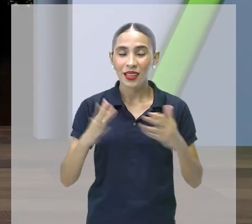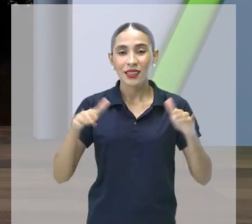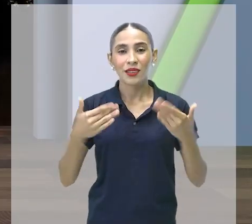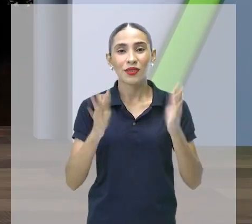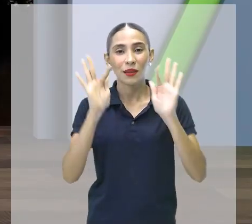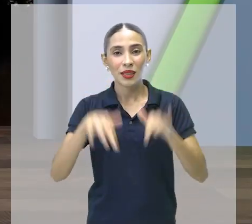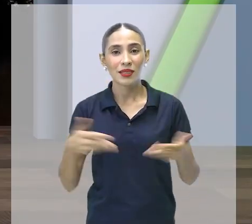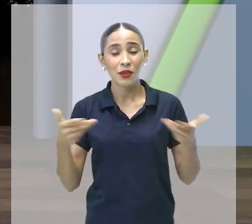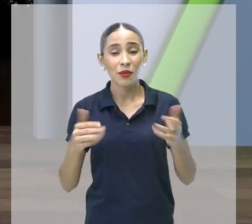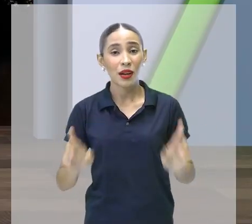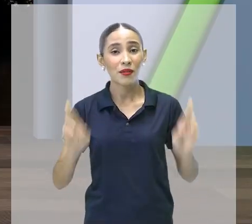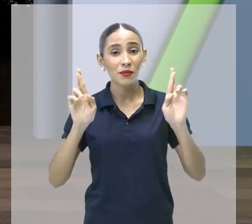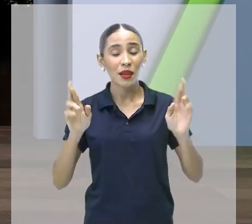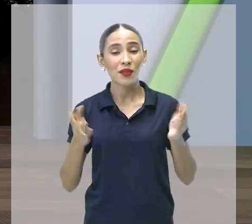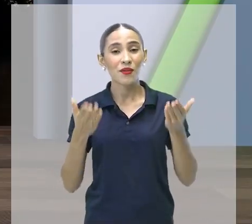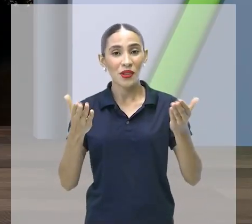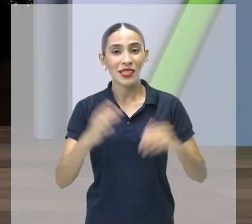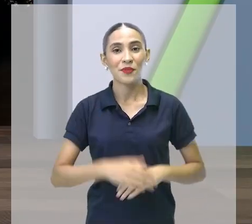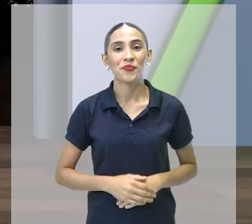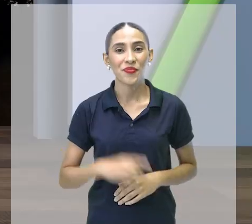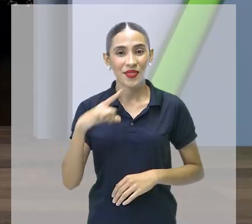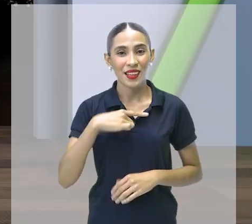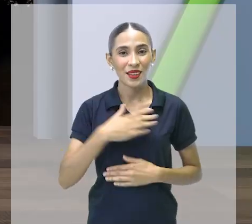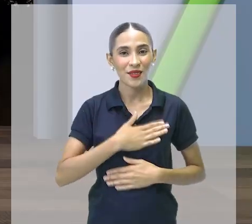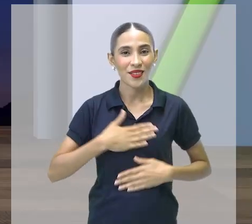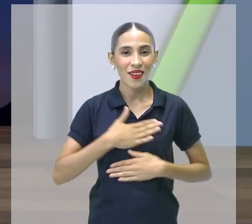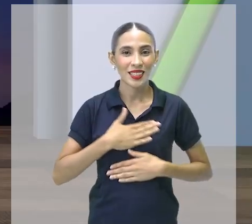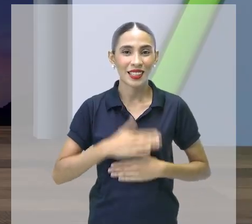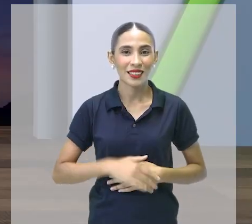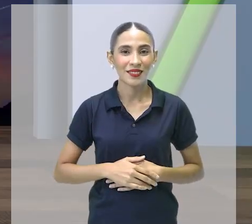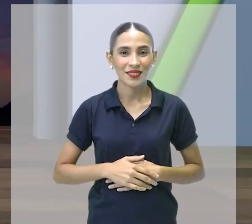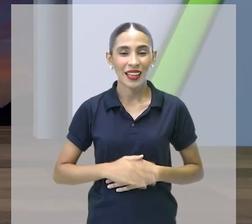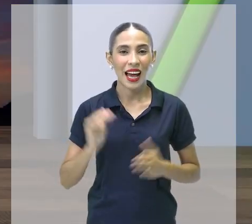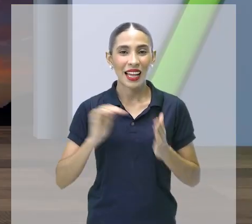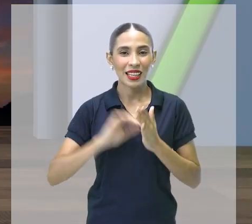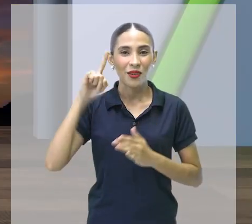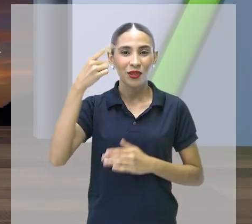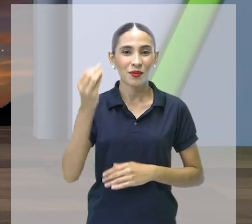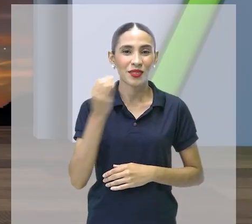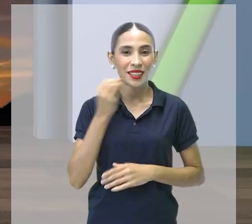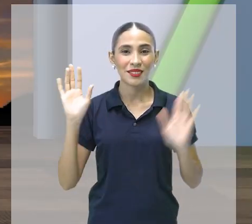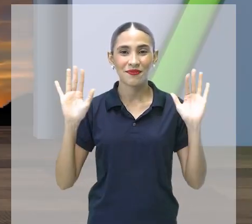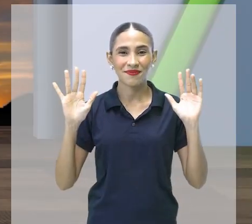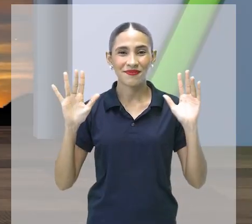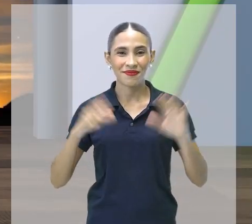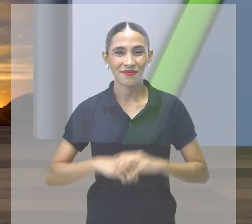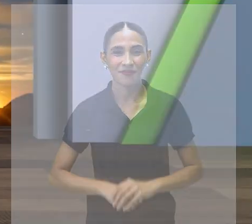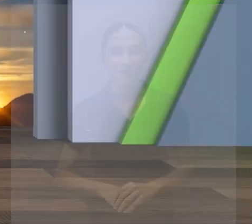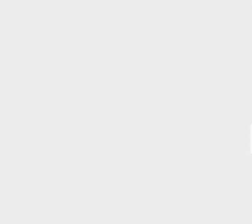terminamos aqui. Eu espero que vocês tenham gostado e até mais. Tchau!